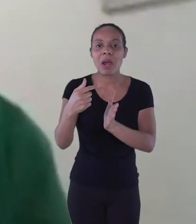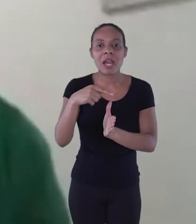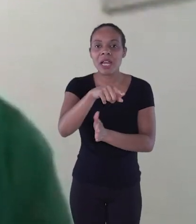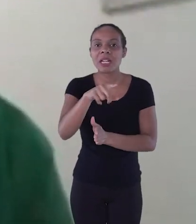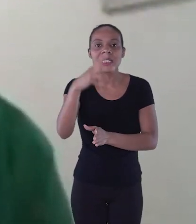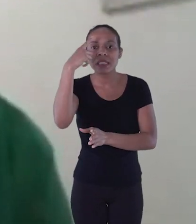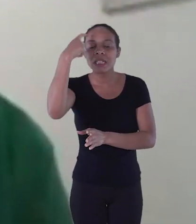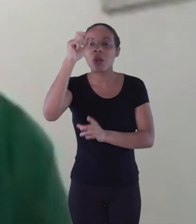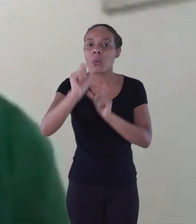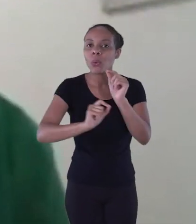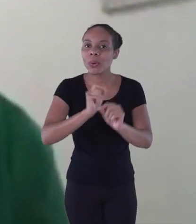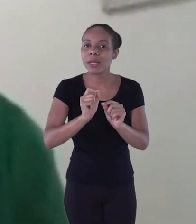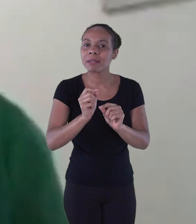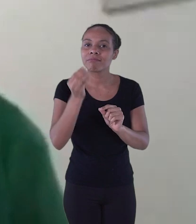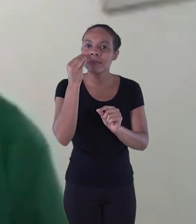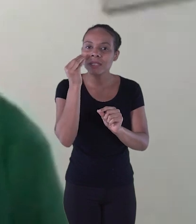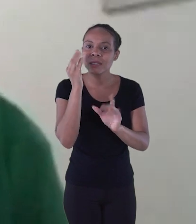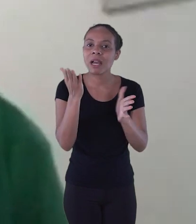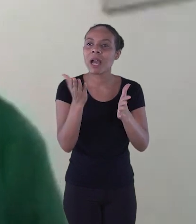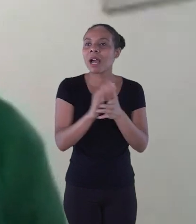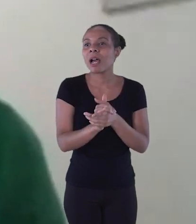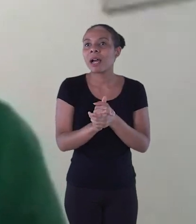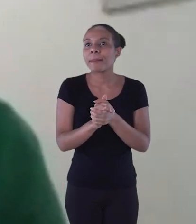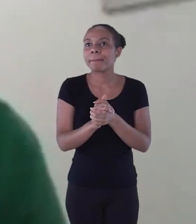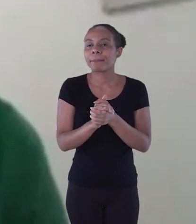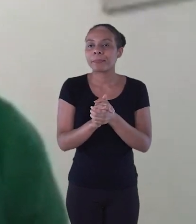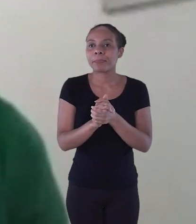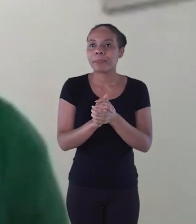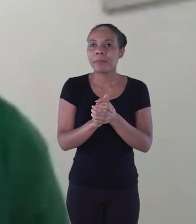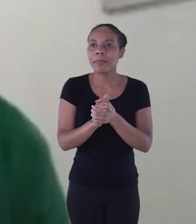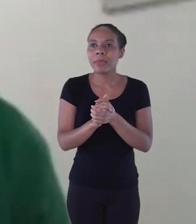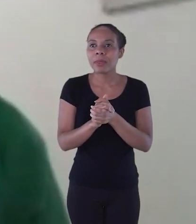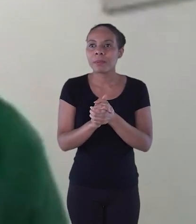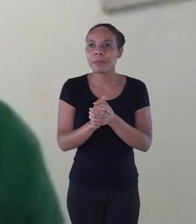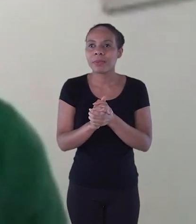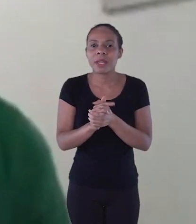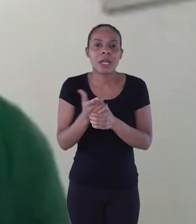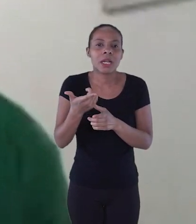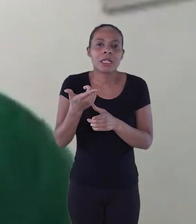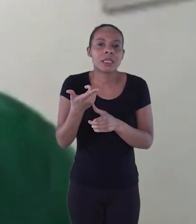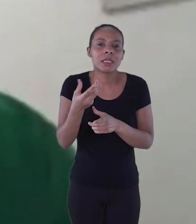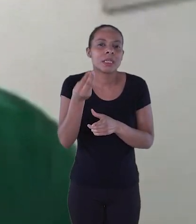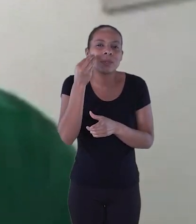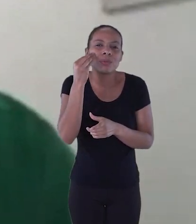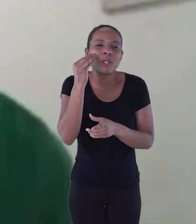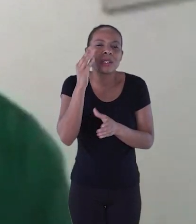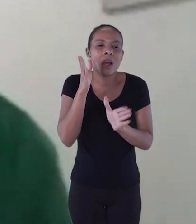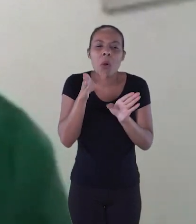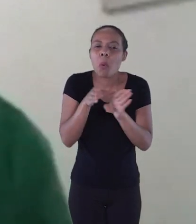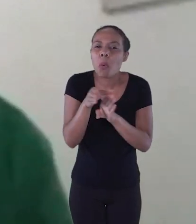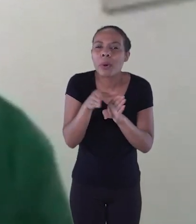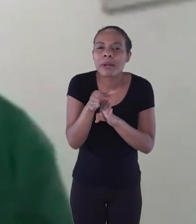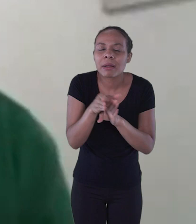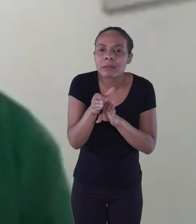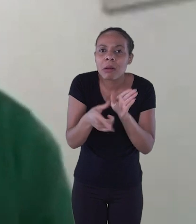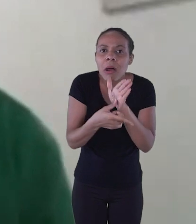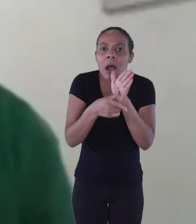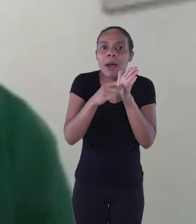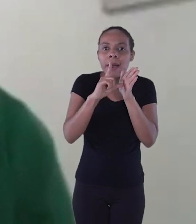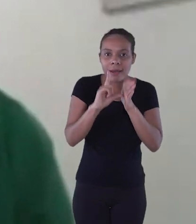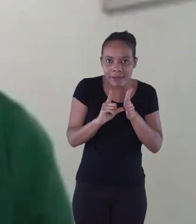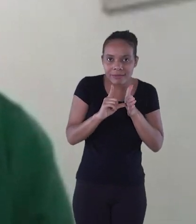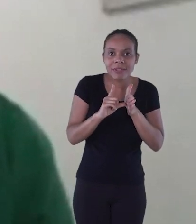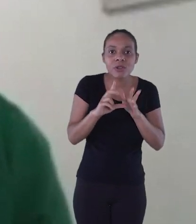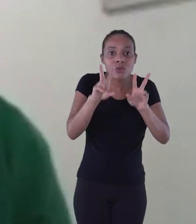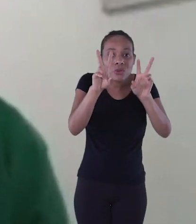nenhuma iconografia, justamente para não o quê? Para não ficar como uma orientação prévia, né, para